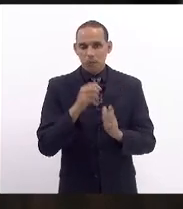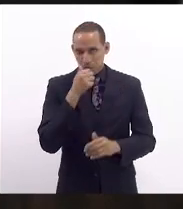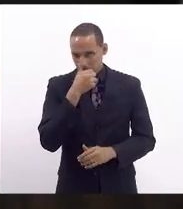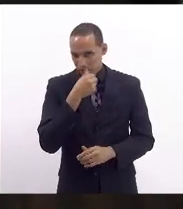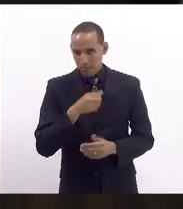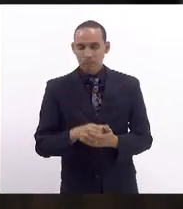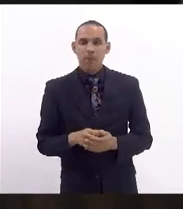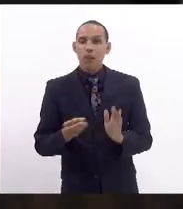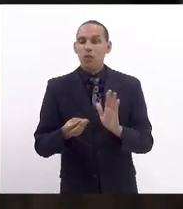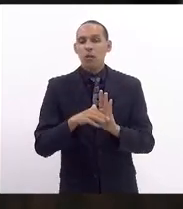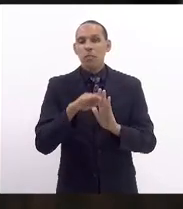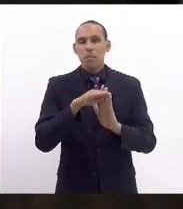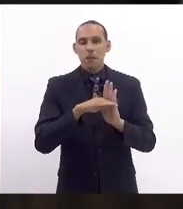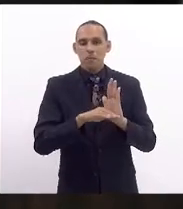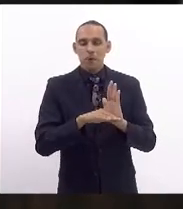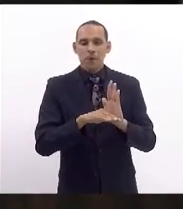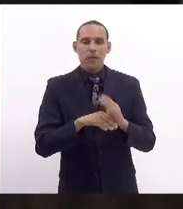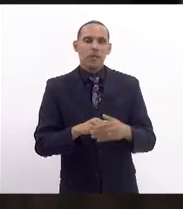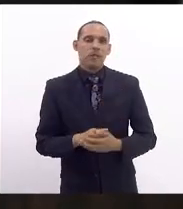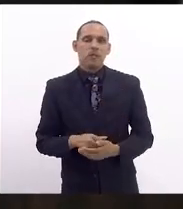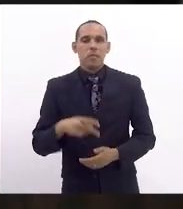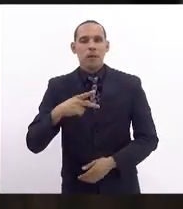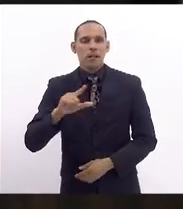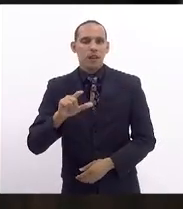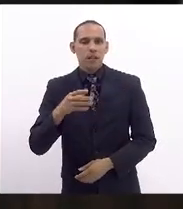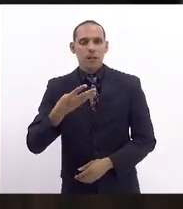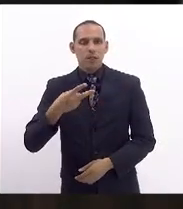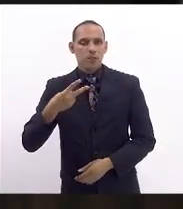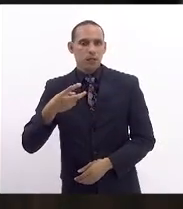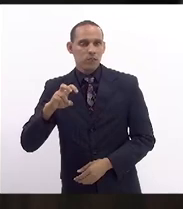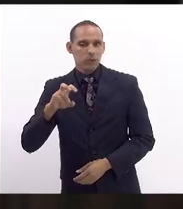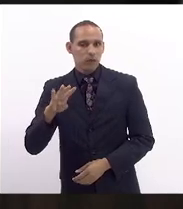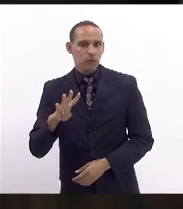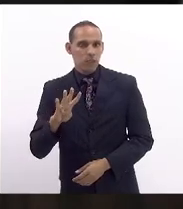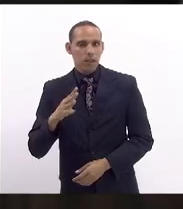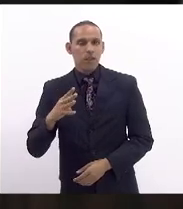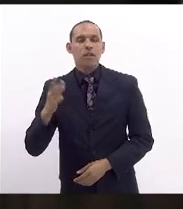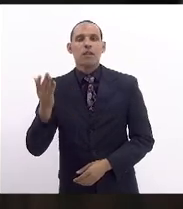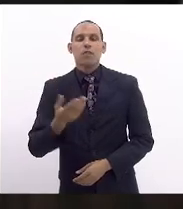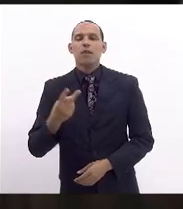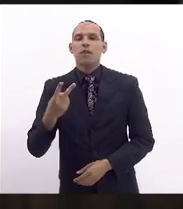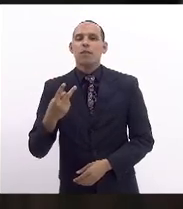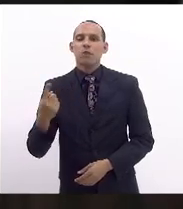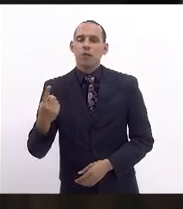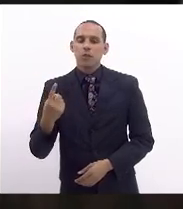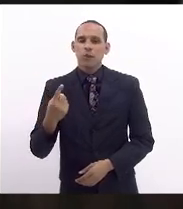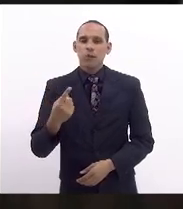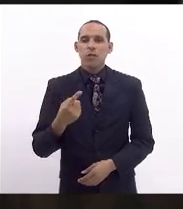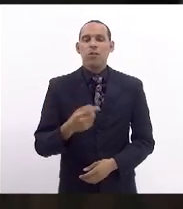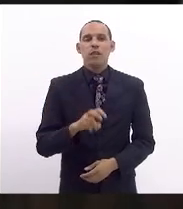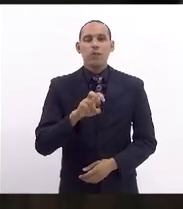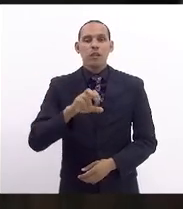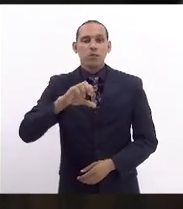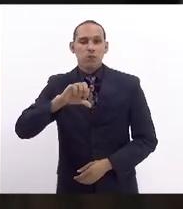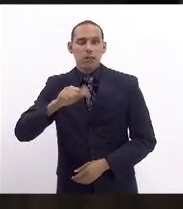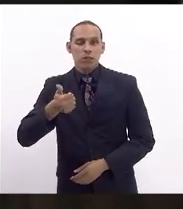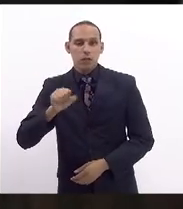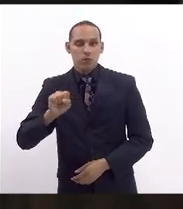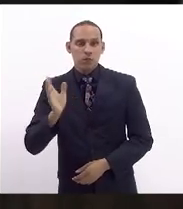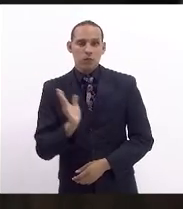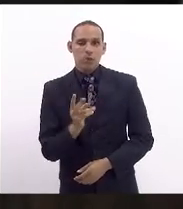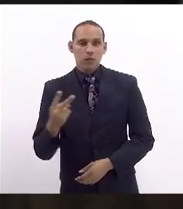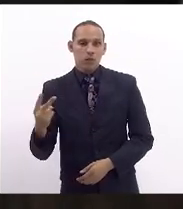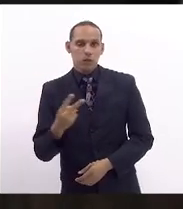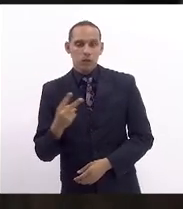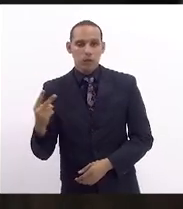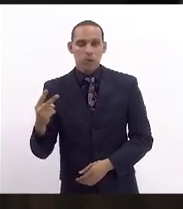a inclusão na ordem do dia o projeto de lei 4254 de 21 e do projeto de lei 59 18